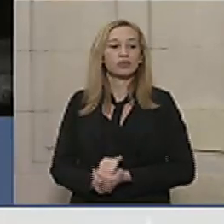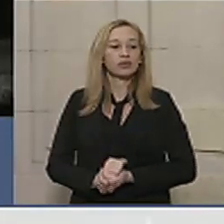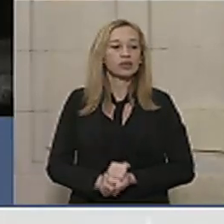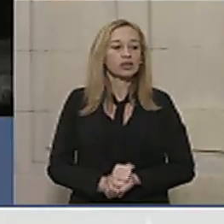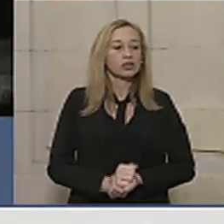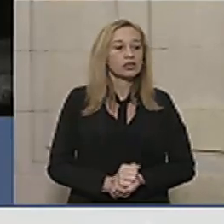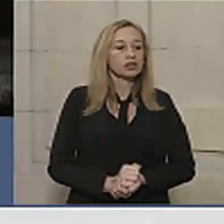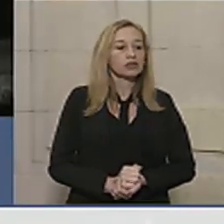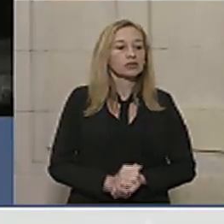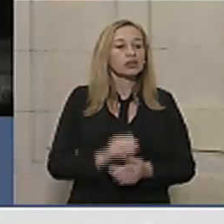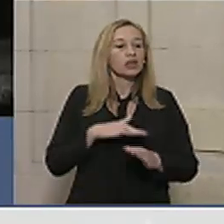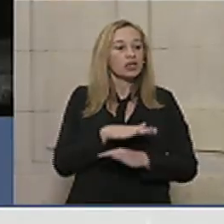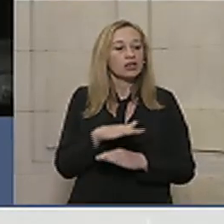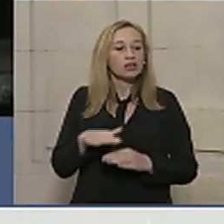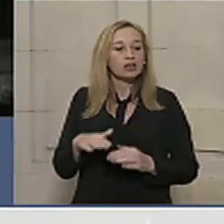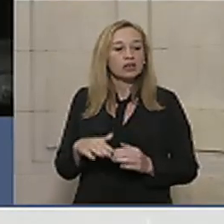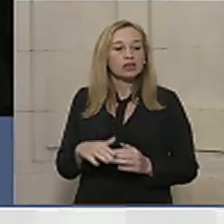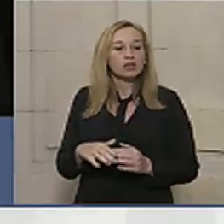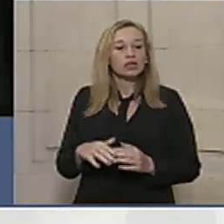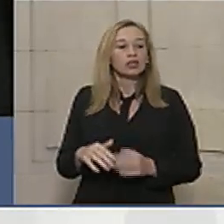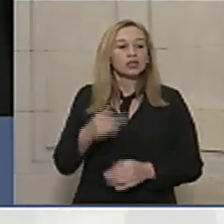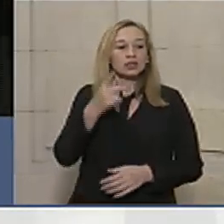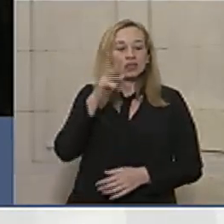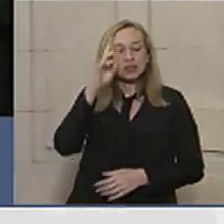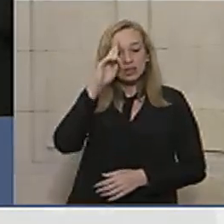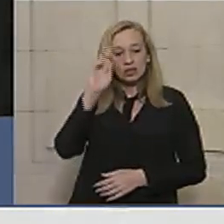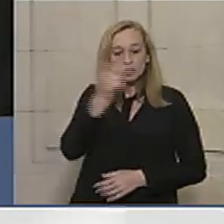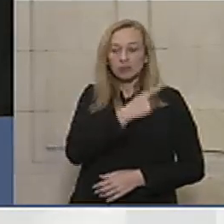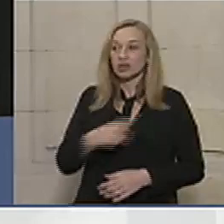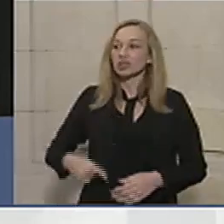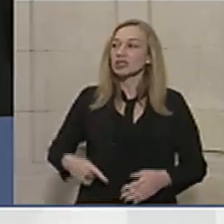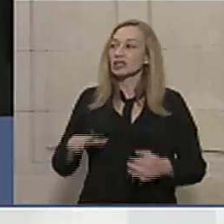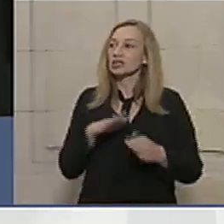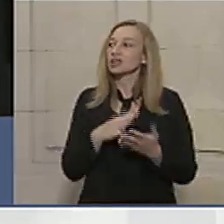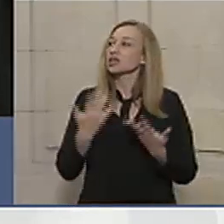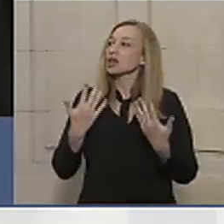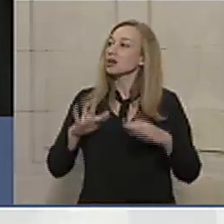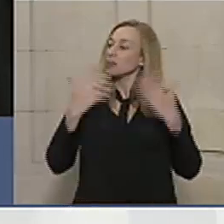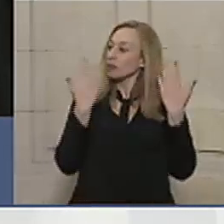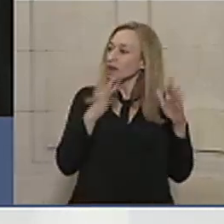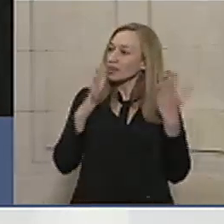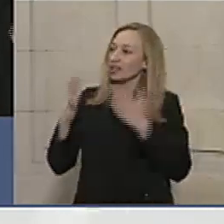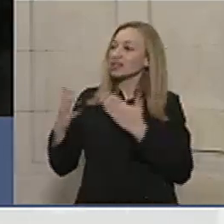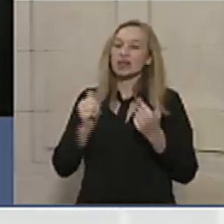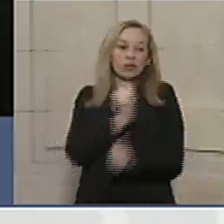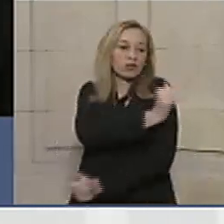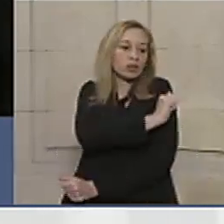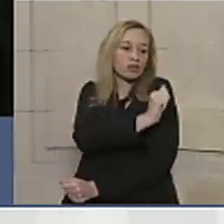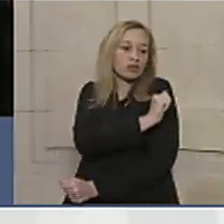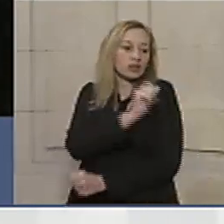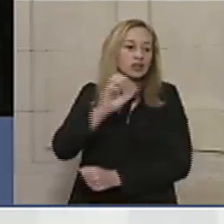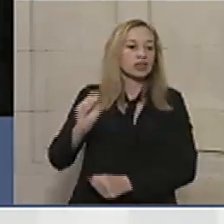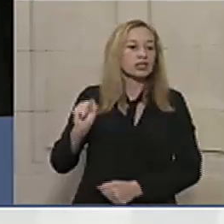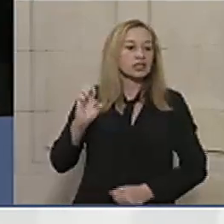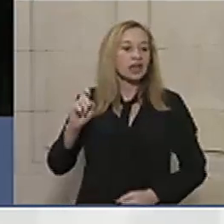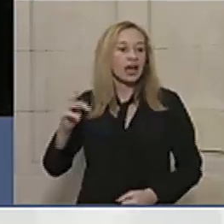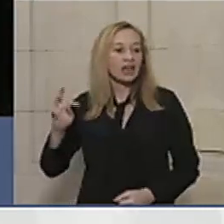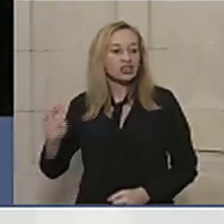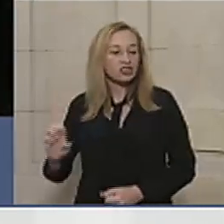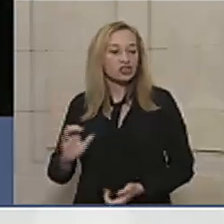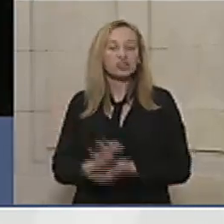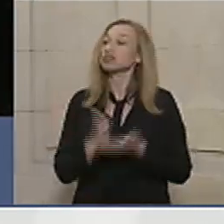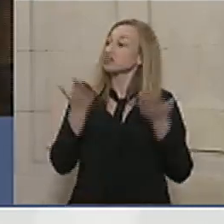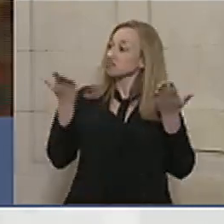presidente, senhoras e senhores deputados, queria saudar aqui a presença dos alunos do SEAT, esses alunos